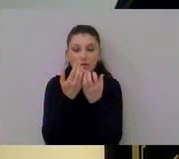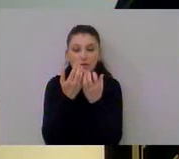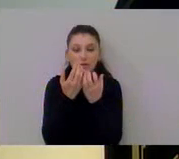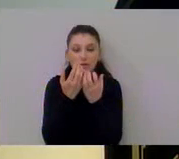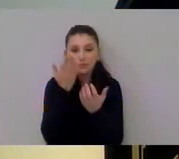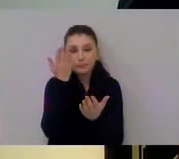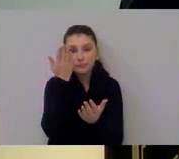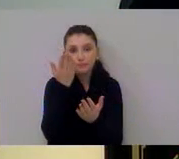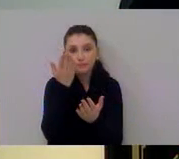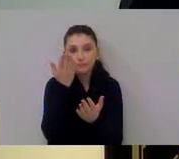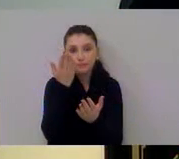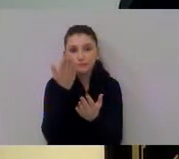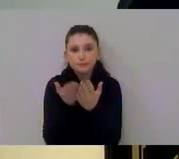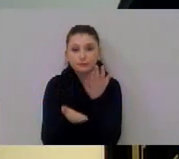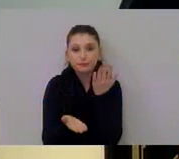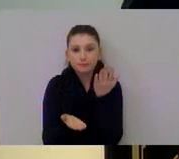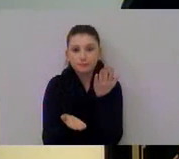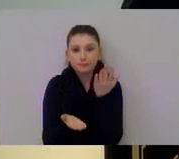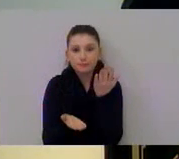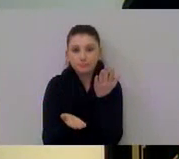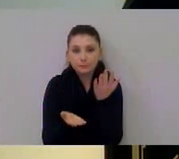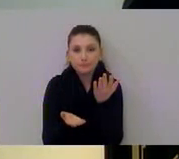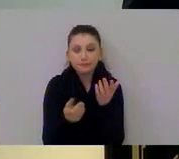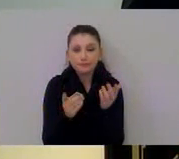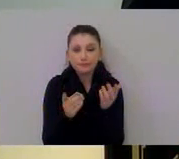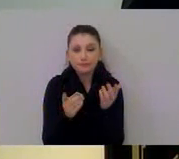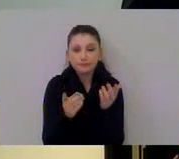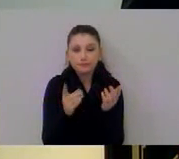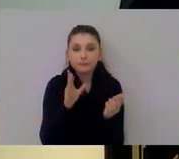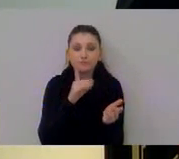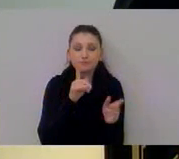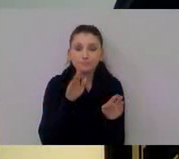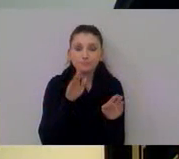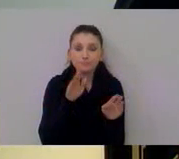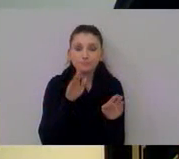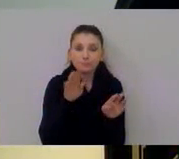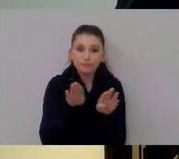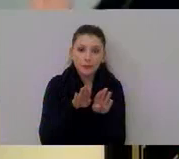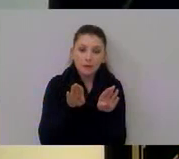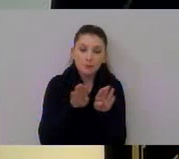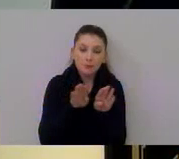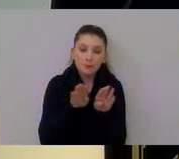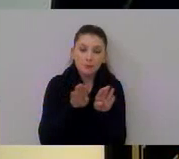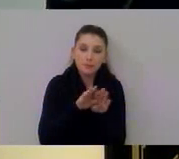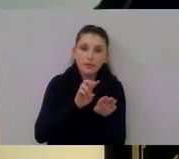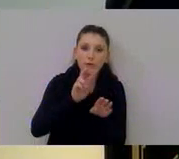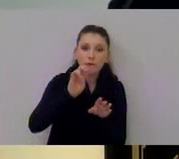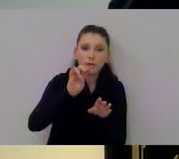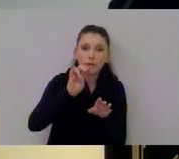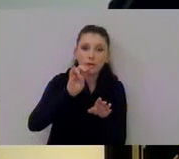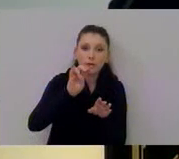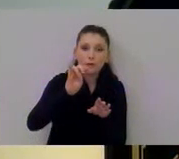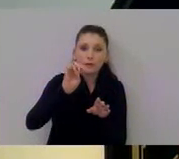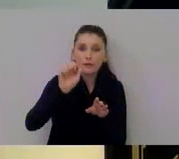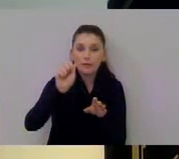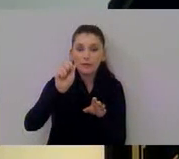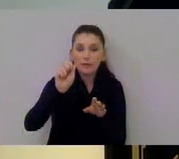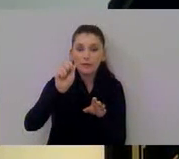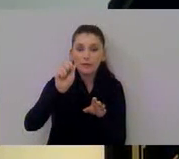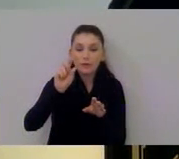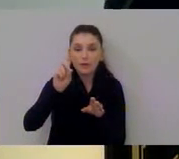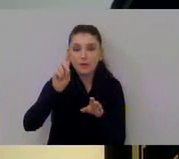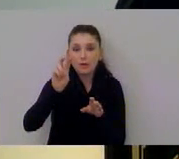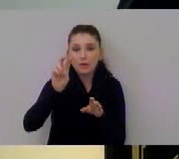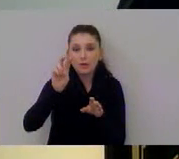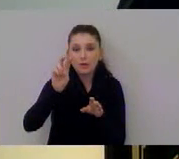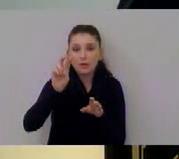respeito de um viaduto para poder transitar por cima. Assim